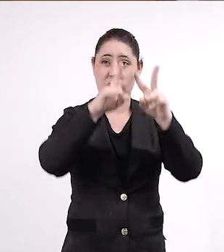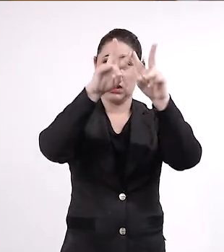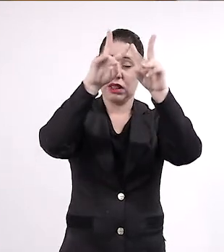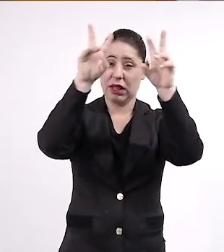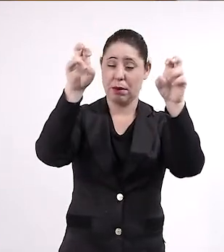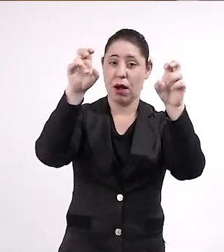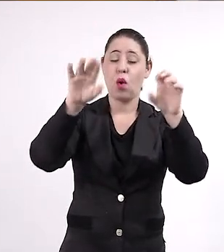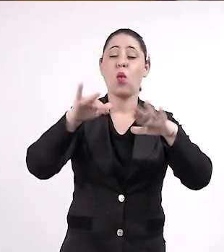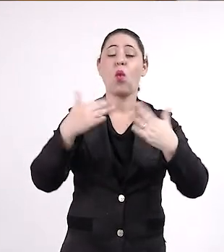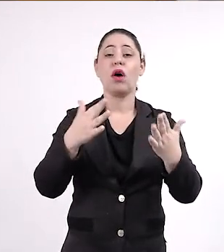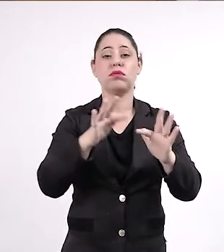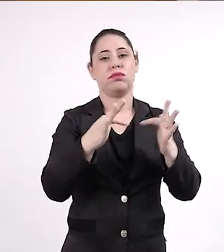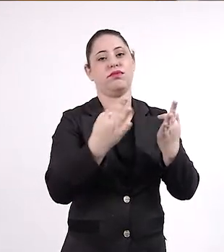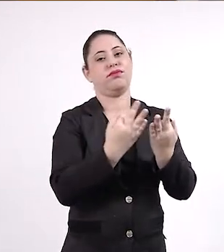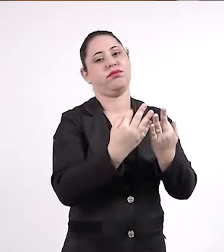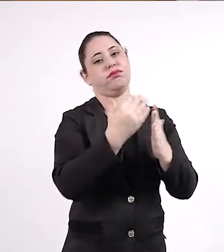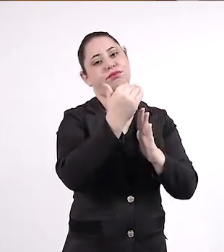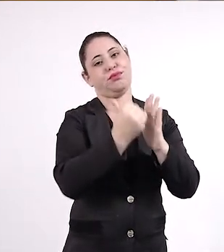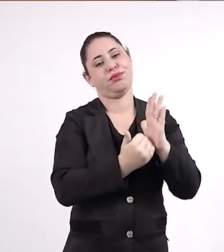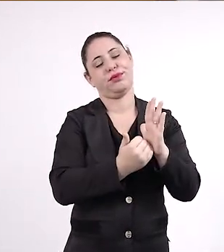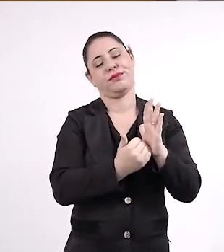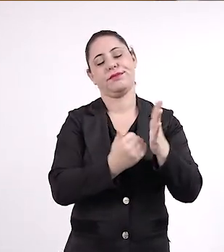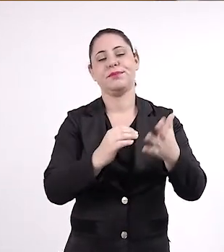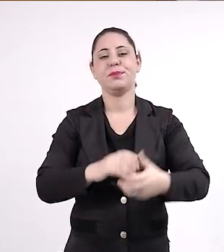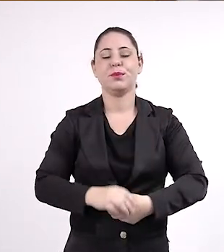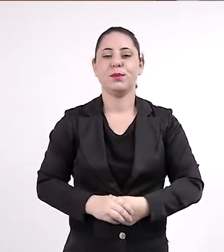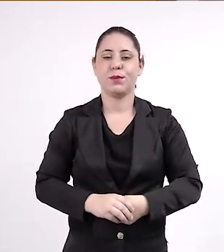de todos os assuntos que repercutem na família.